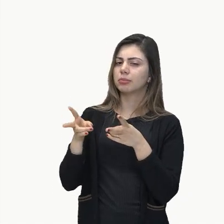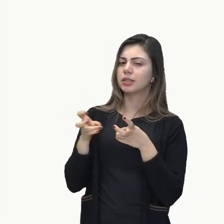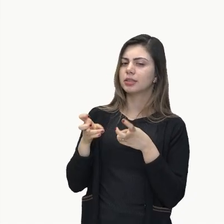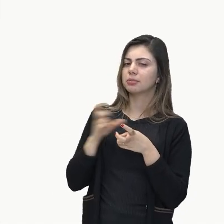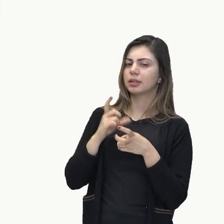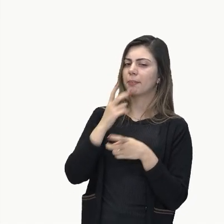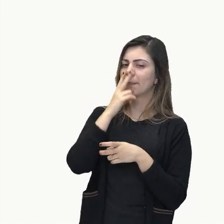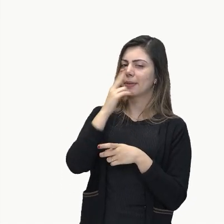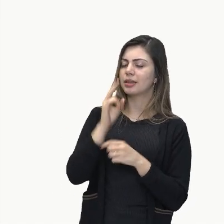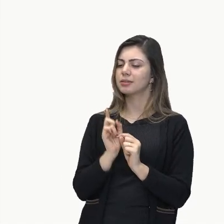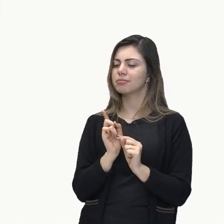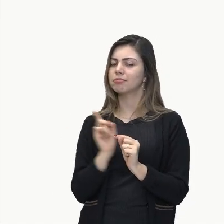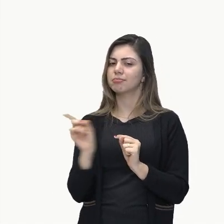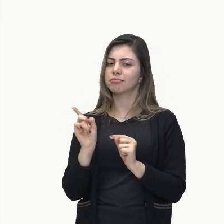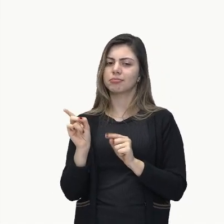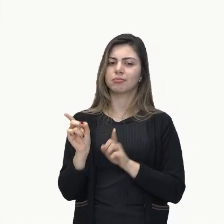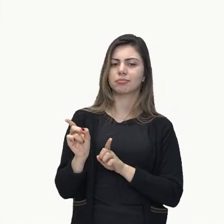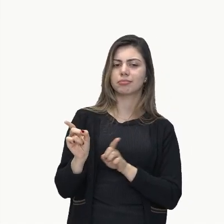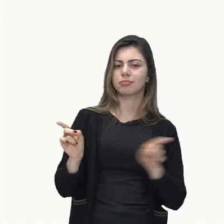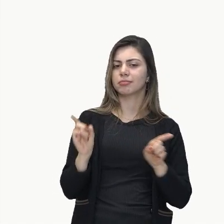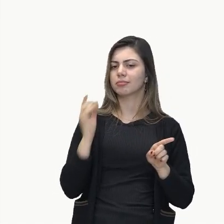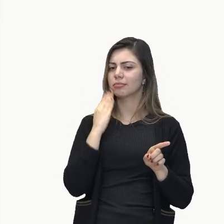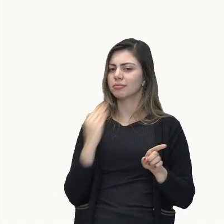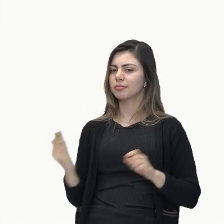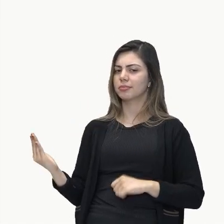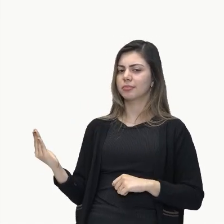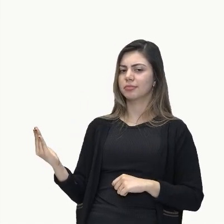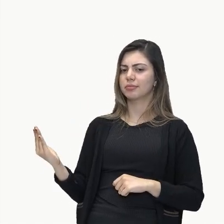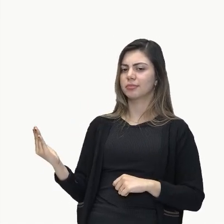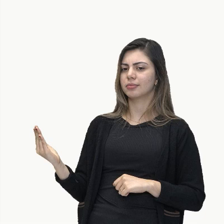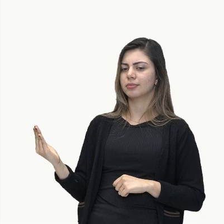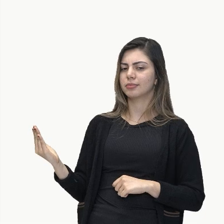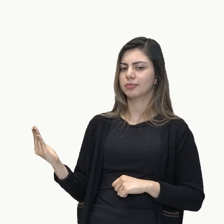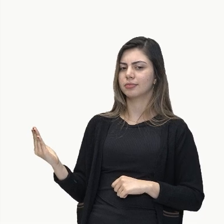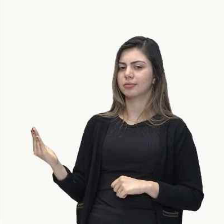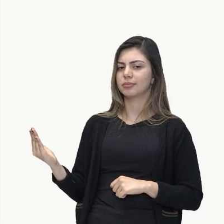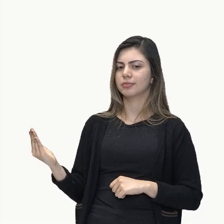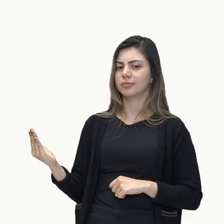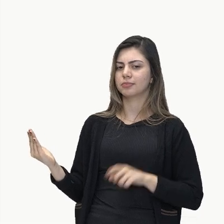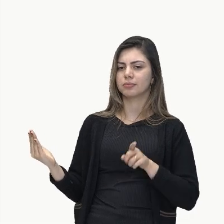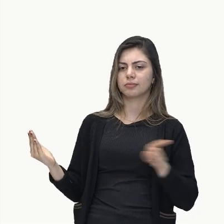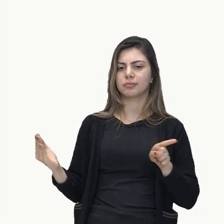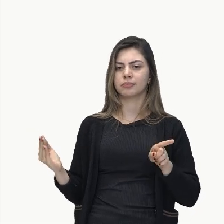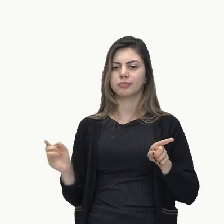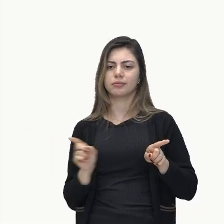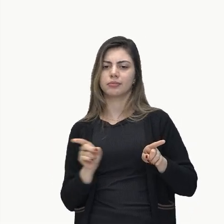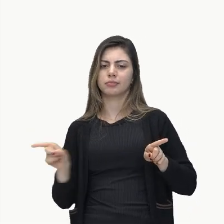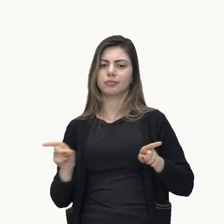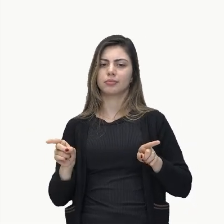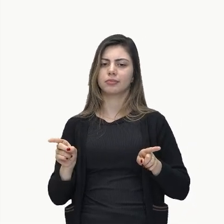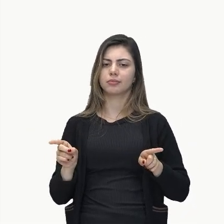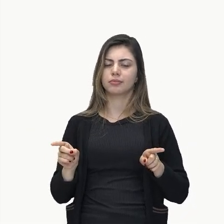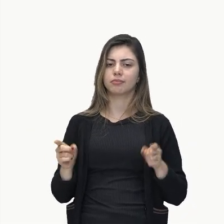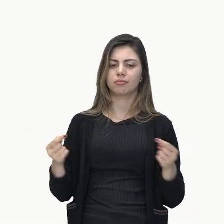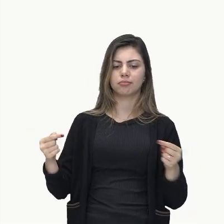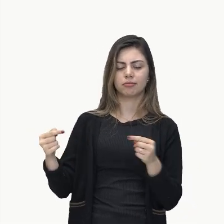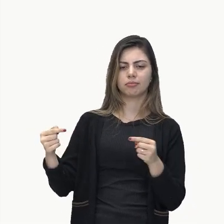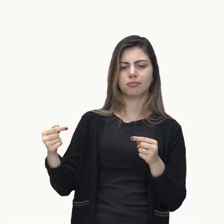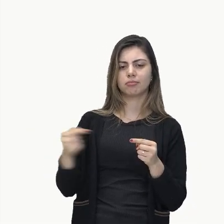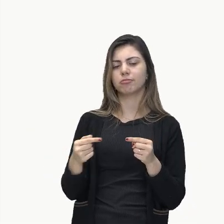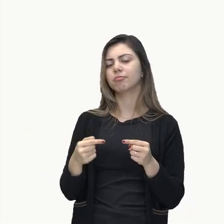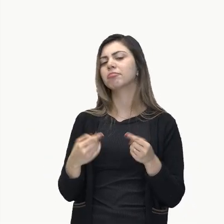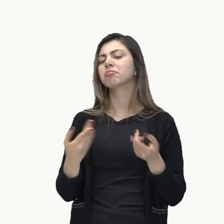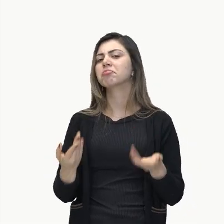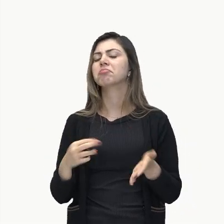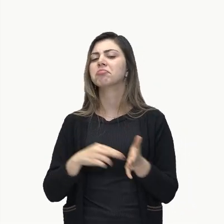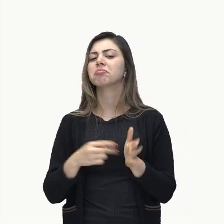observa aqui, por exemplo, e aqui, nesse outro encontro de placas, diz